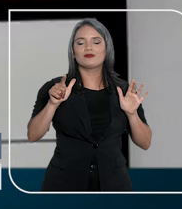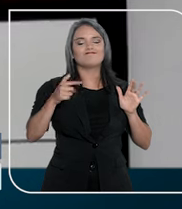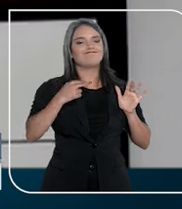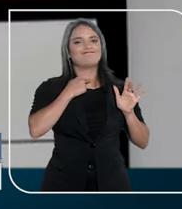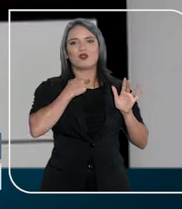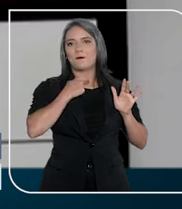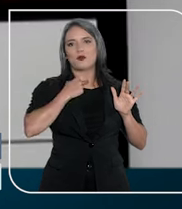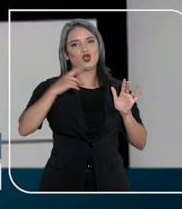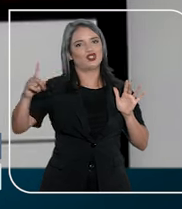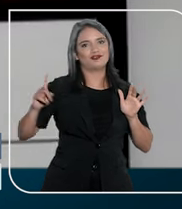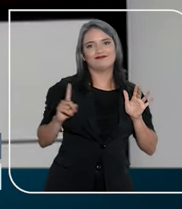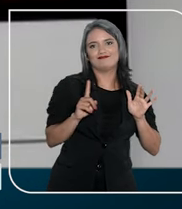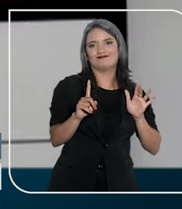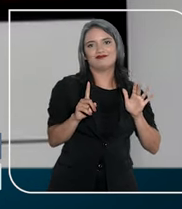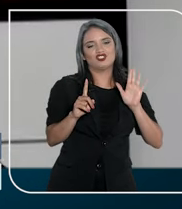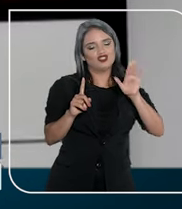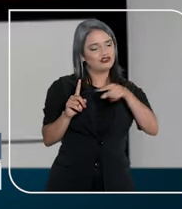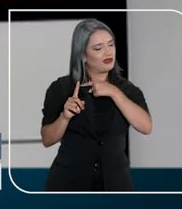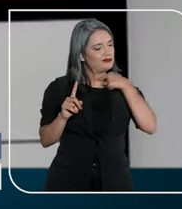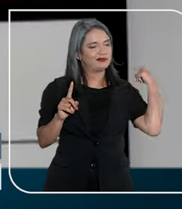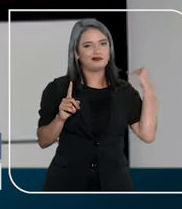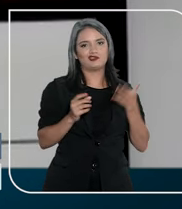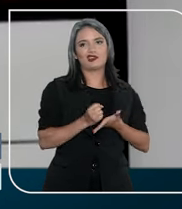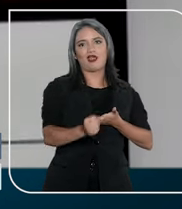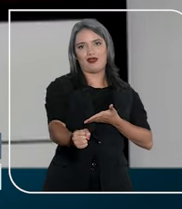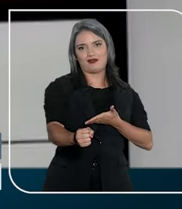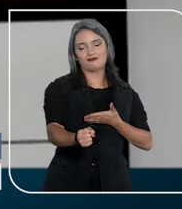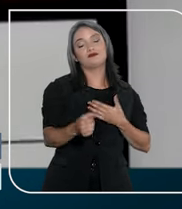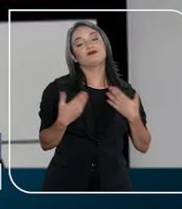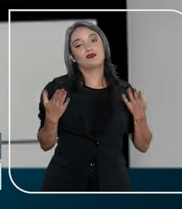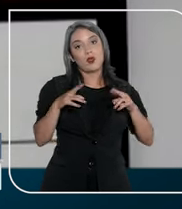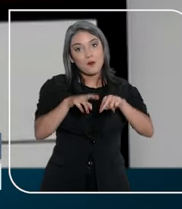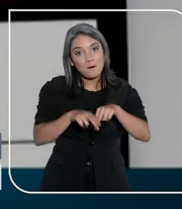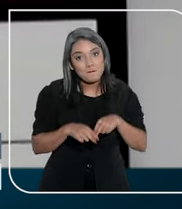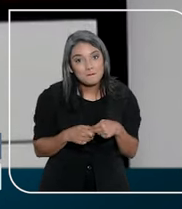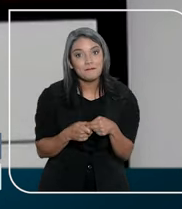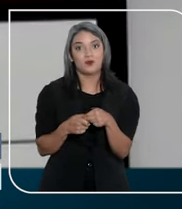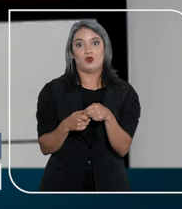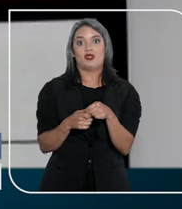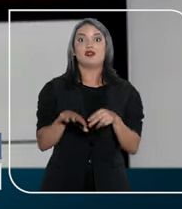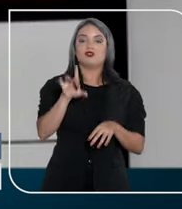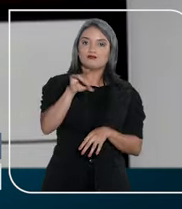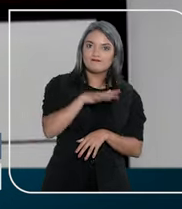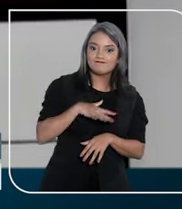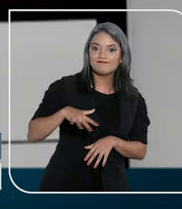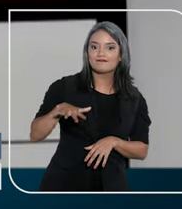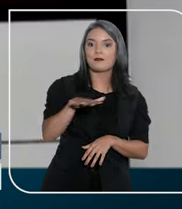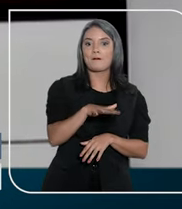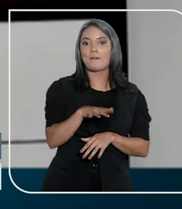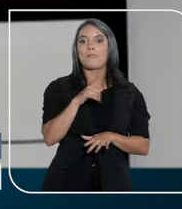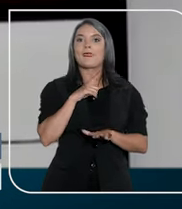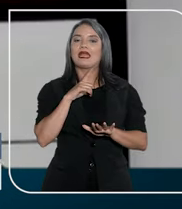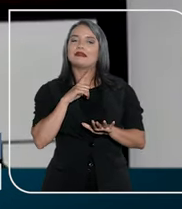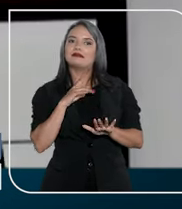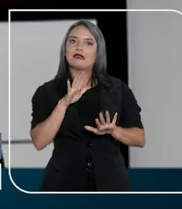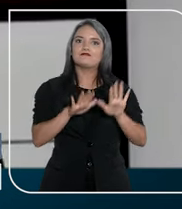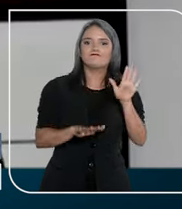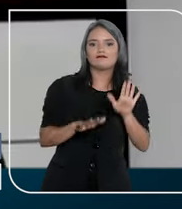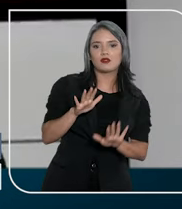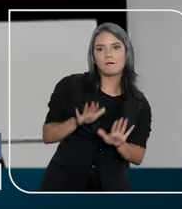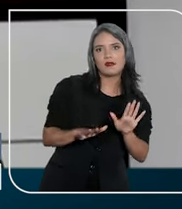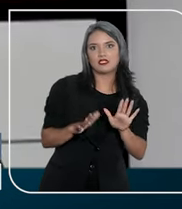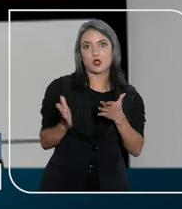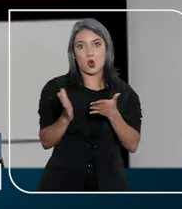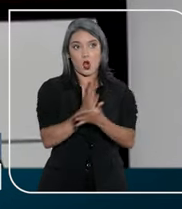esse direito. Por isso que a ciência do direito, como um todo, um caso em concreto, ele pode envolver particularidades que ora